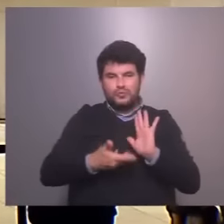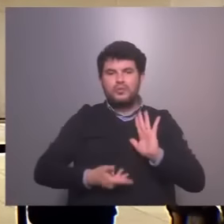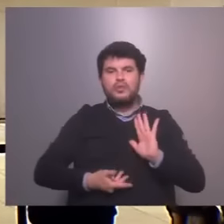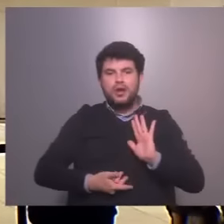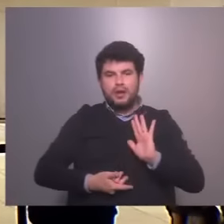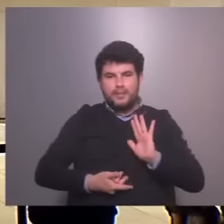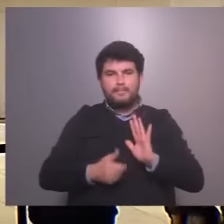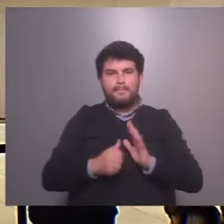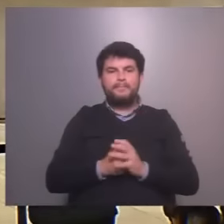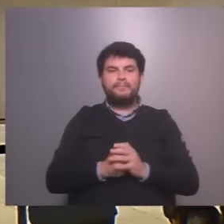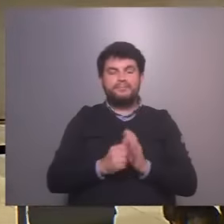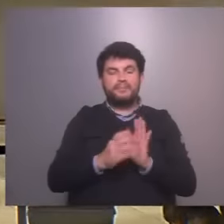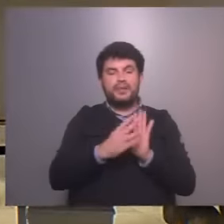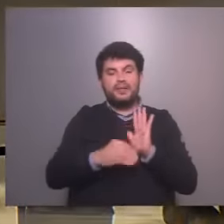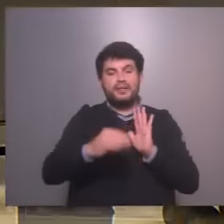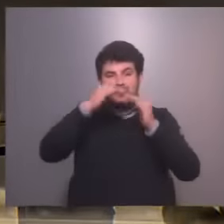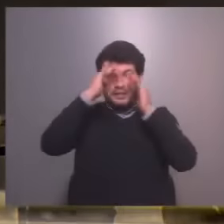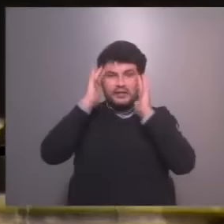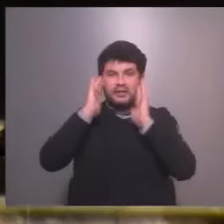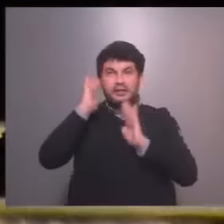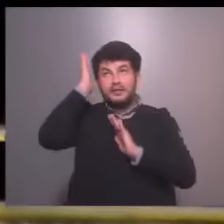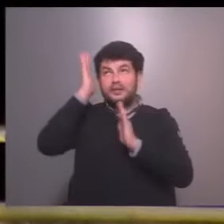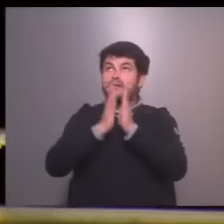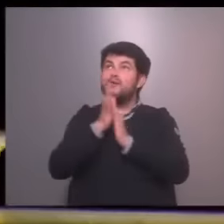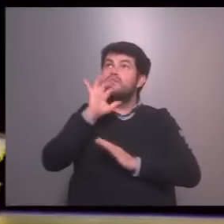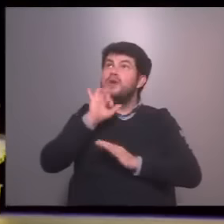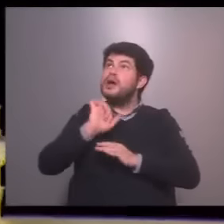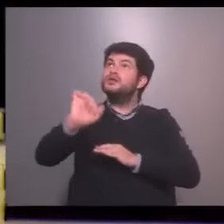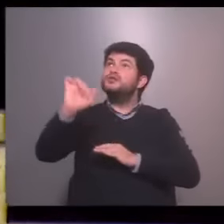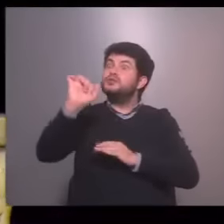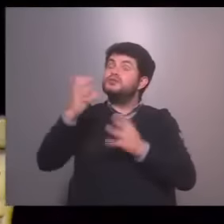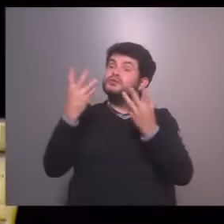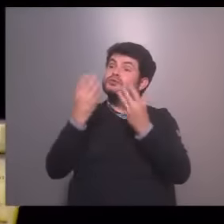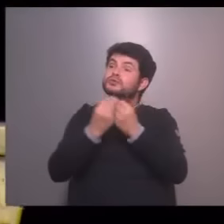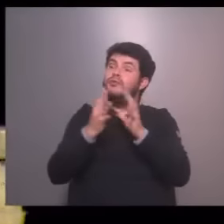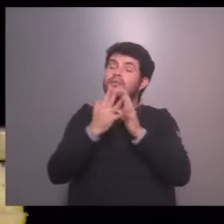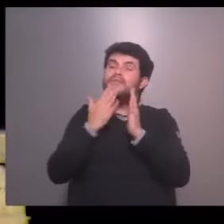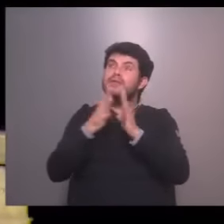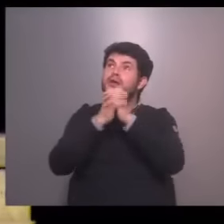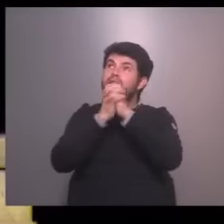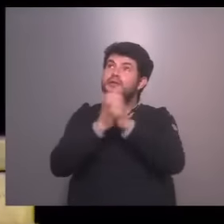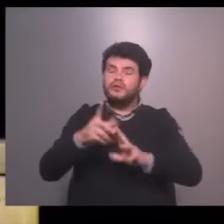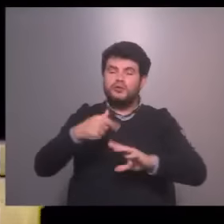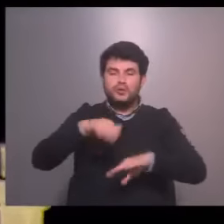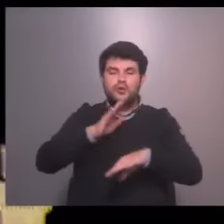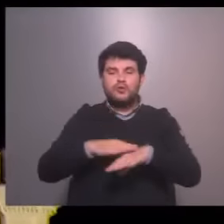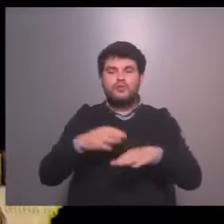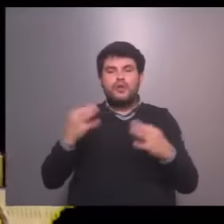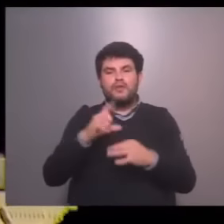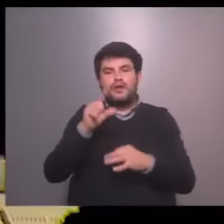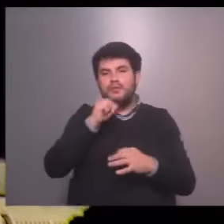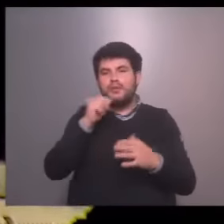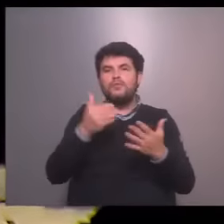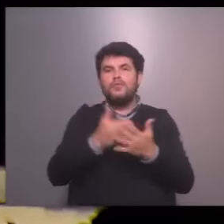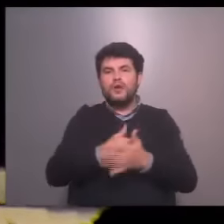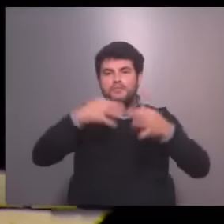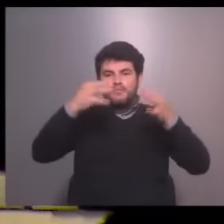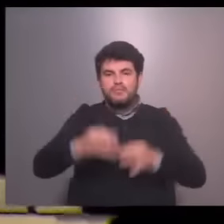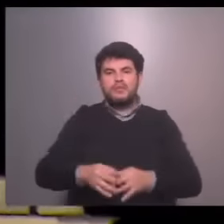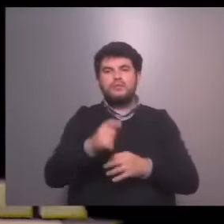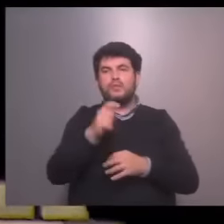Bendita sois vós entre as mulheres, bendito é o fruto do vosso ventre, Jesus. Santa